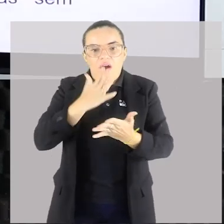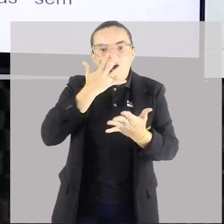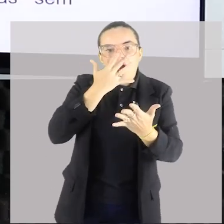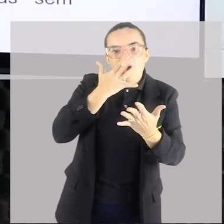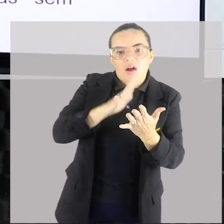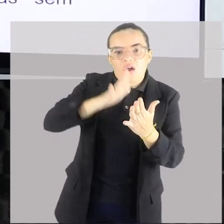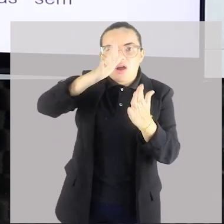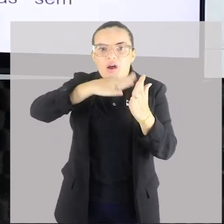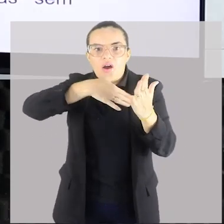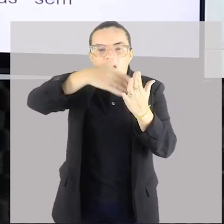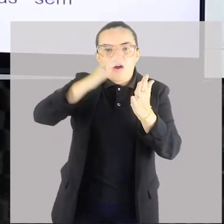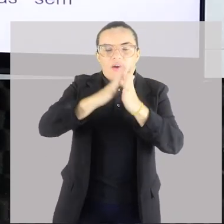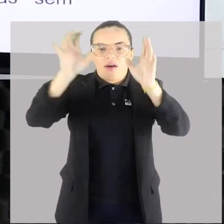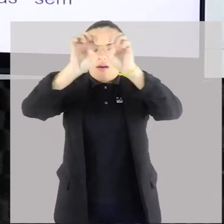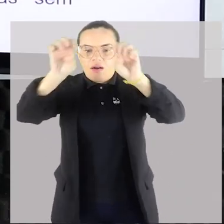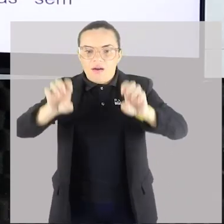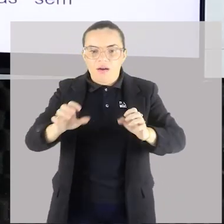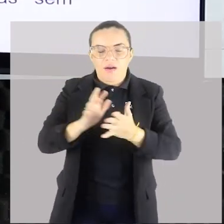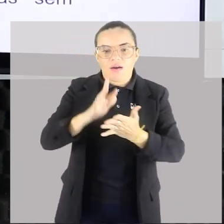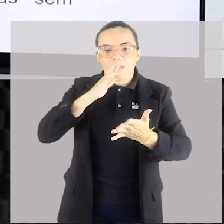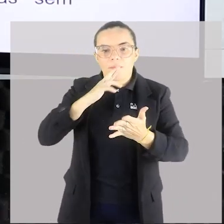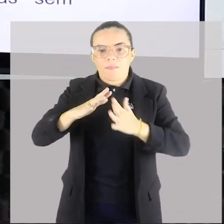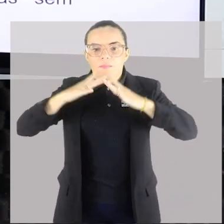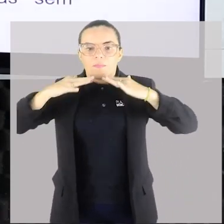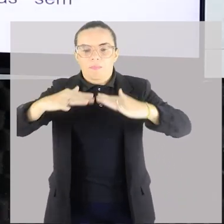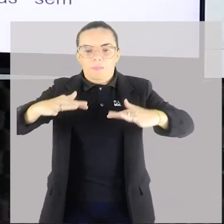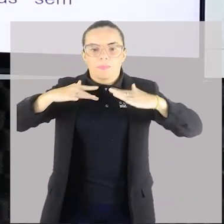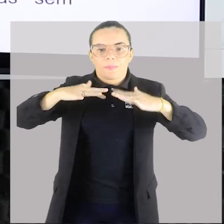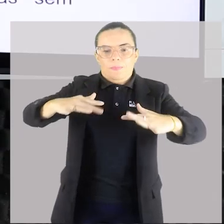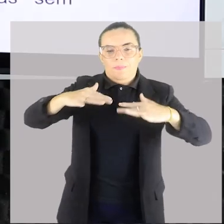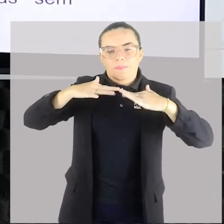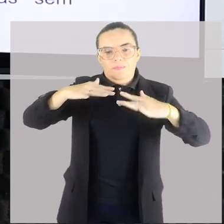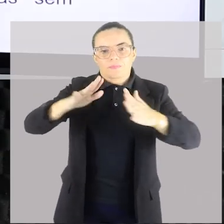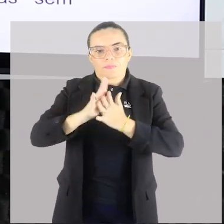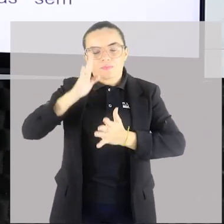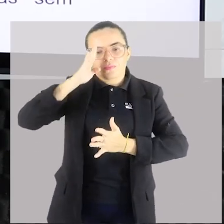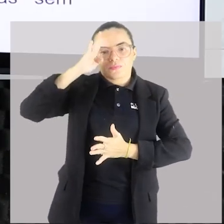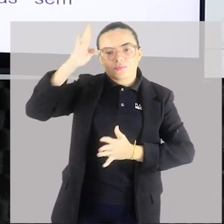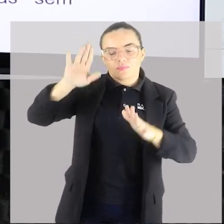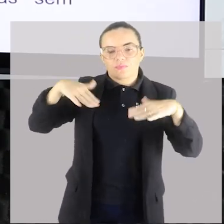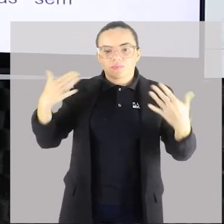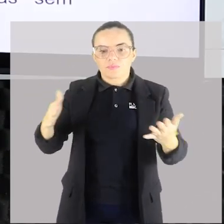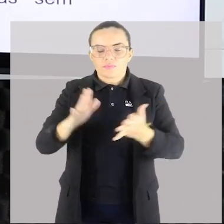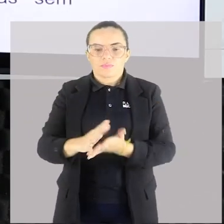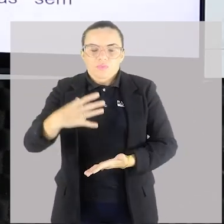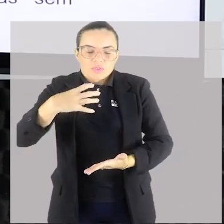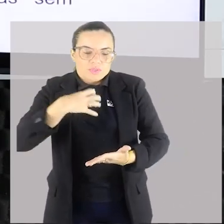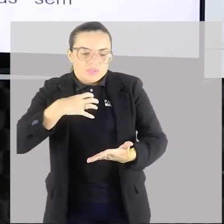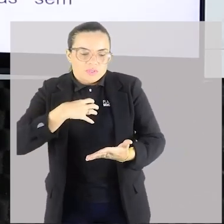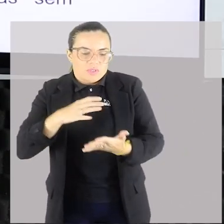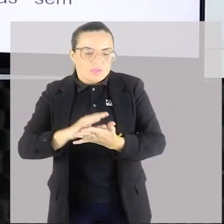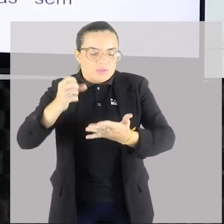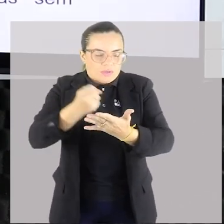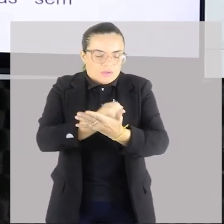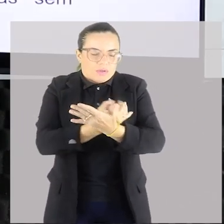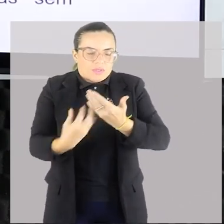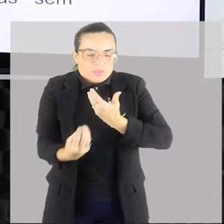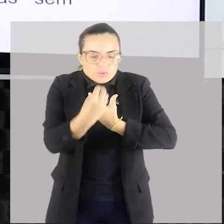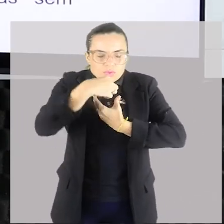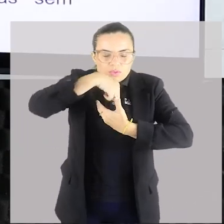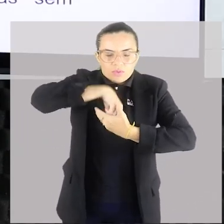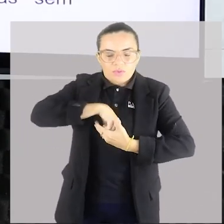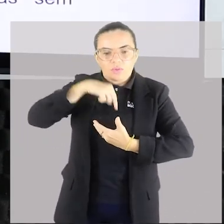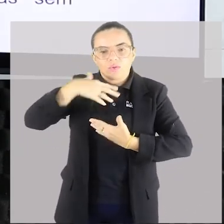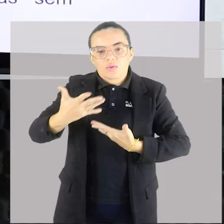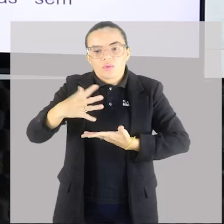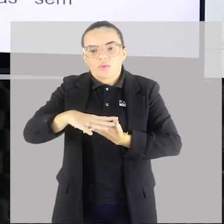forma, o resultado, o movimento vai partir principalmente de um estado emocional interno. Aí ele sai